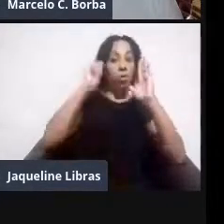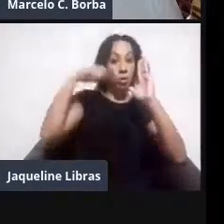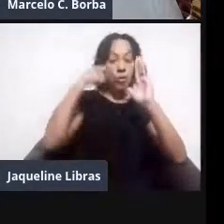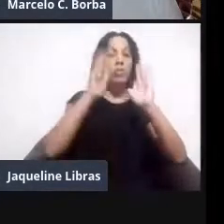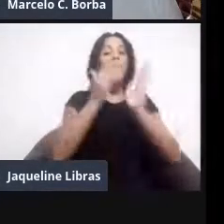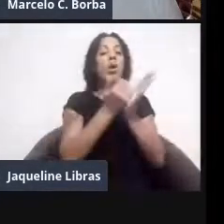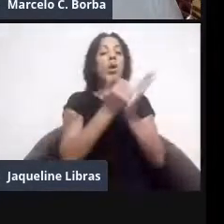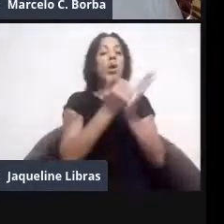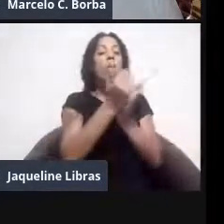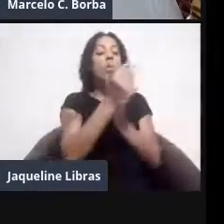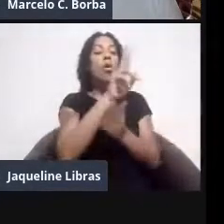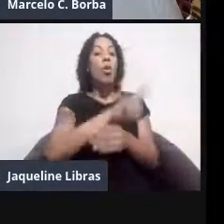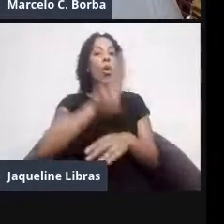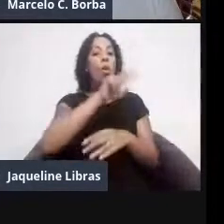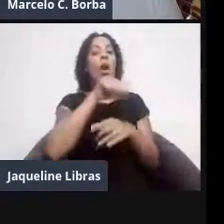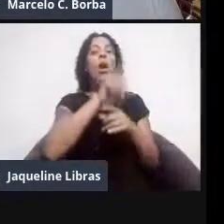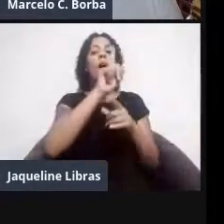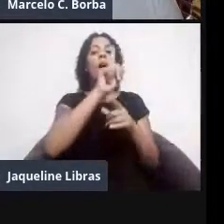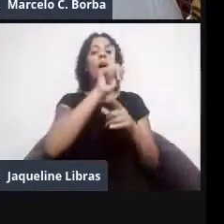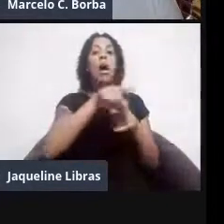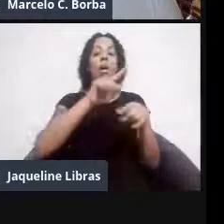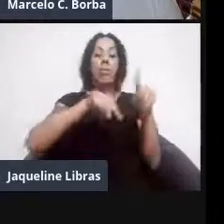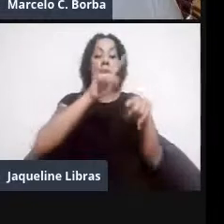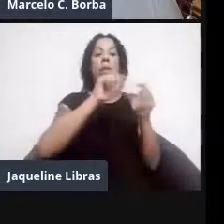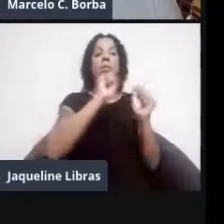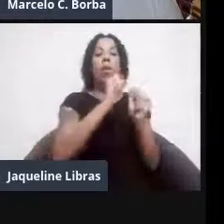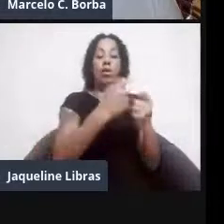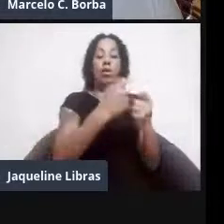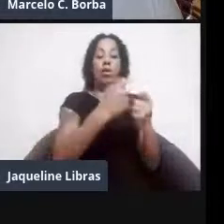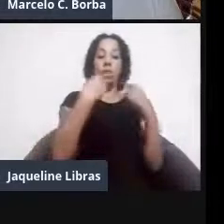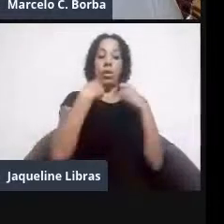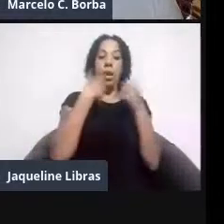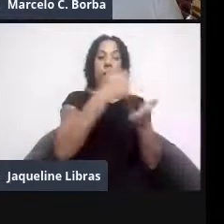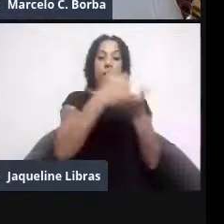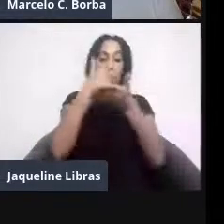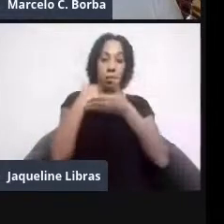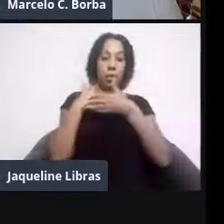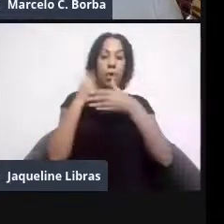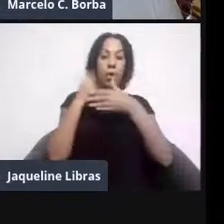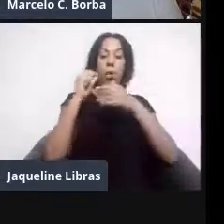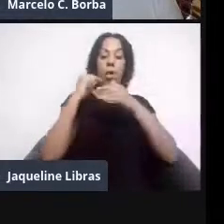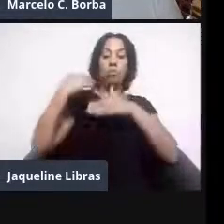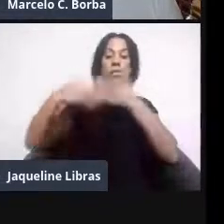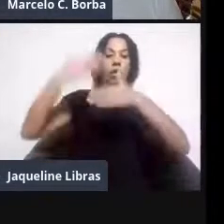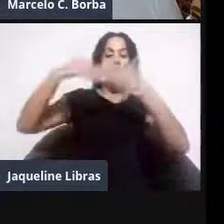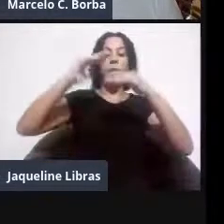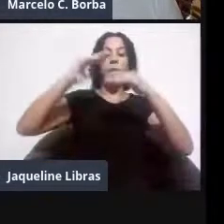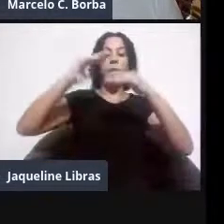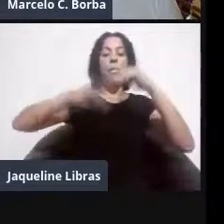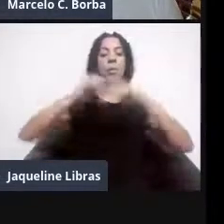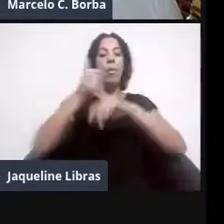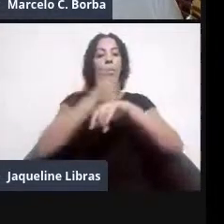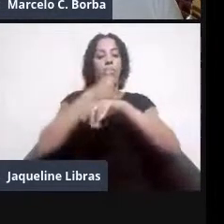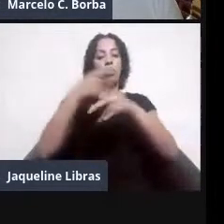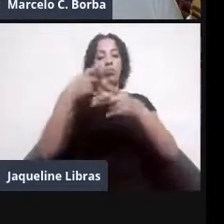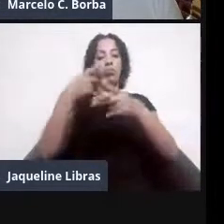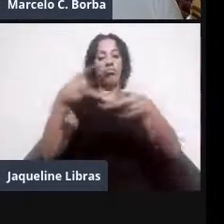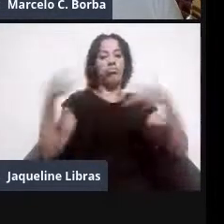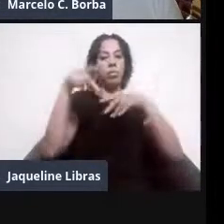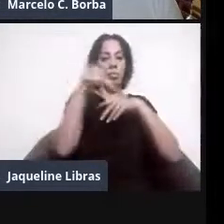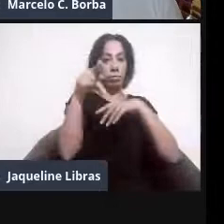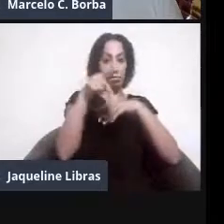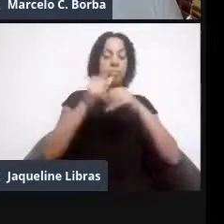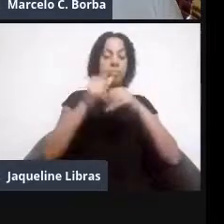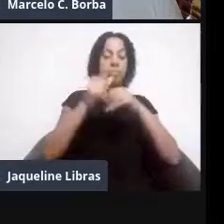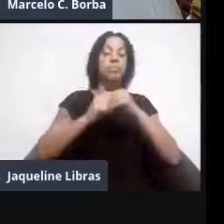utilizado como uma ferramenta que pode propiciar o desenvolvimento profissional de professores.